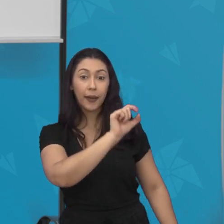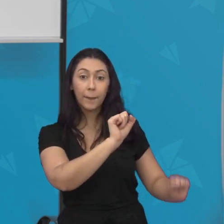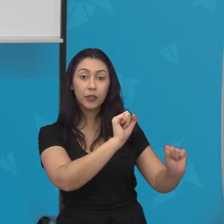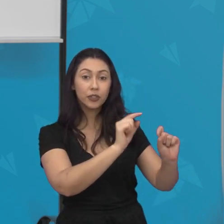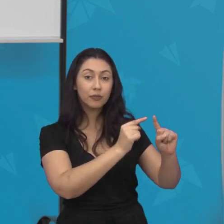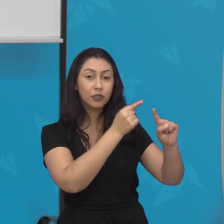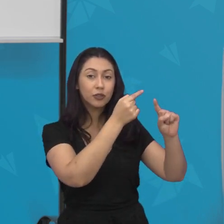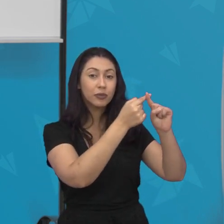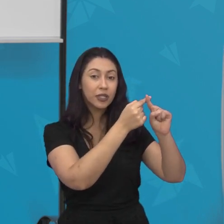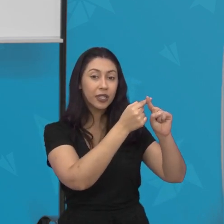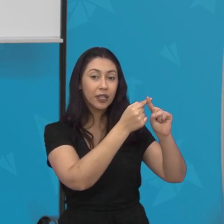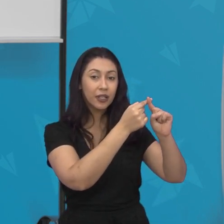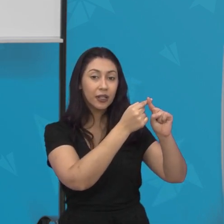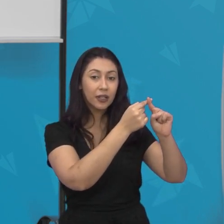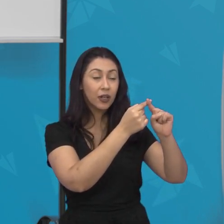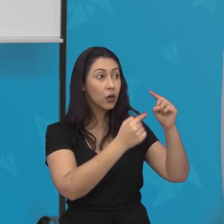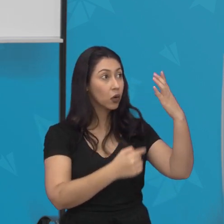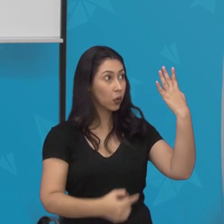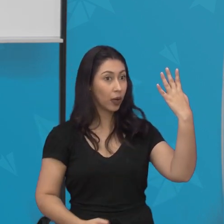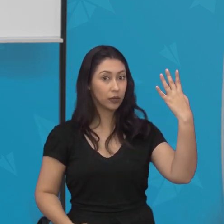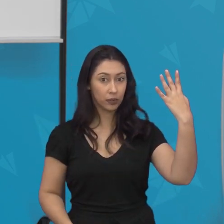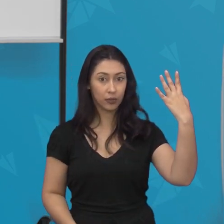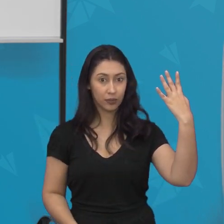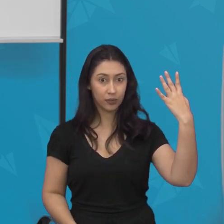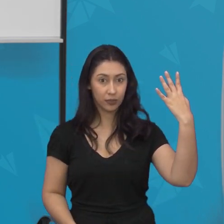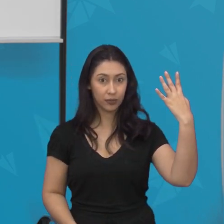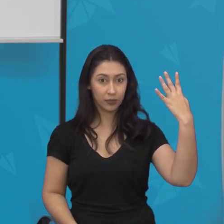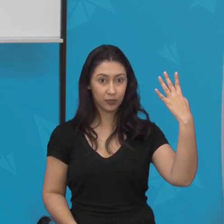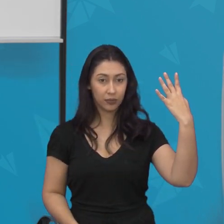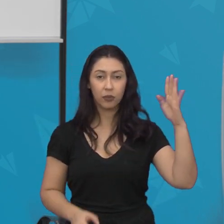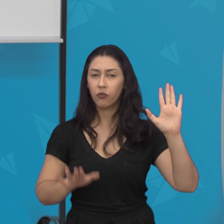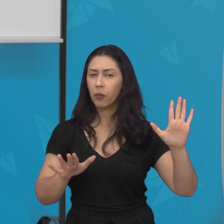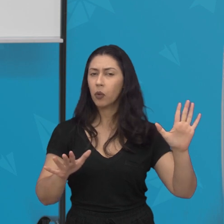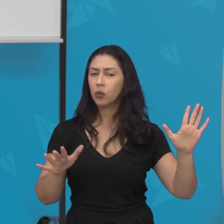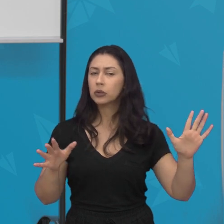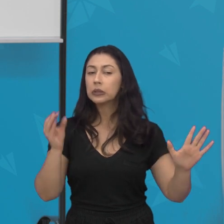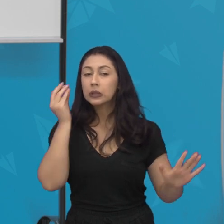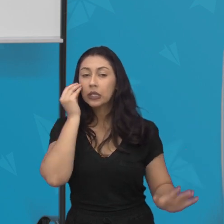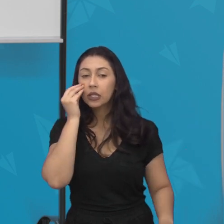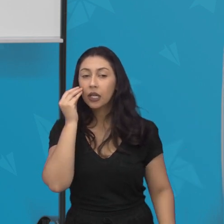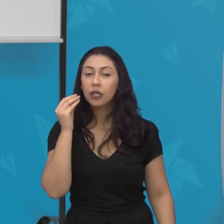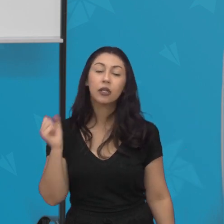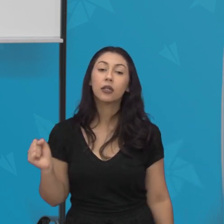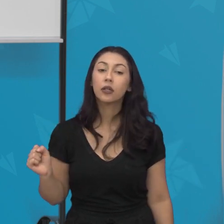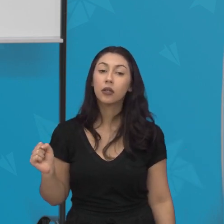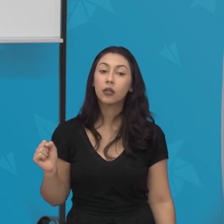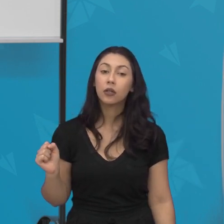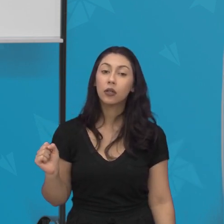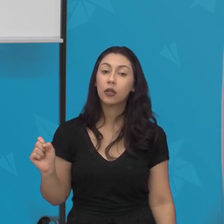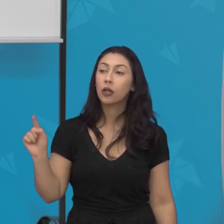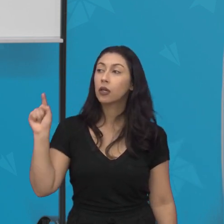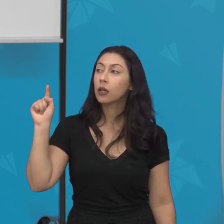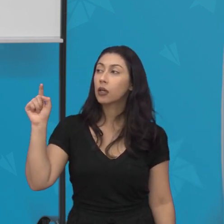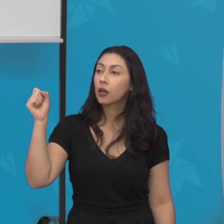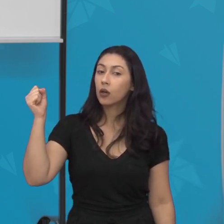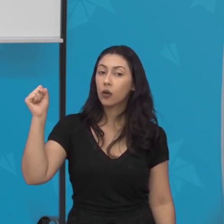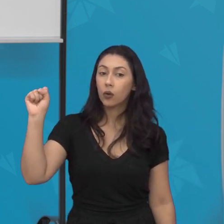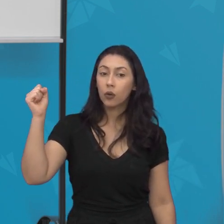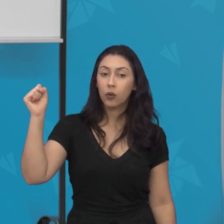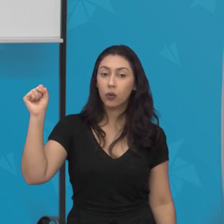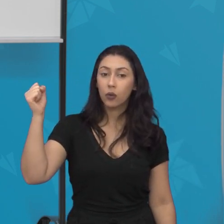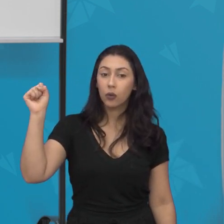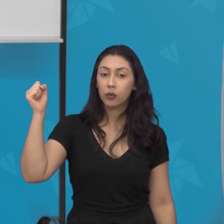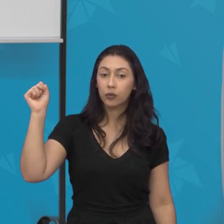pode multiplicar aqui também por 4, tudo bem? Então a gente vai ter aqui 4 vezes 2, 8.